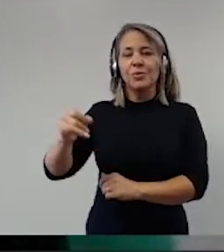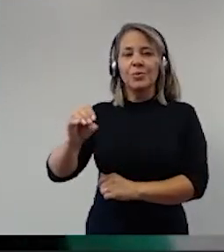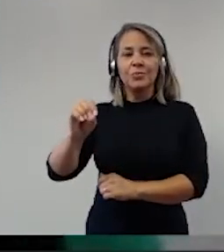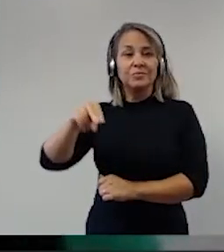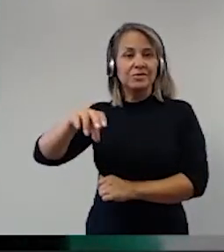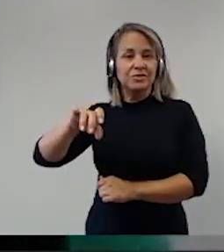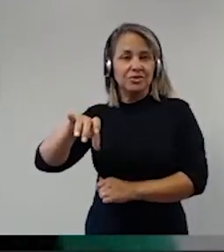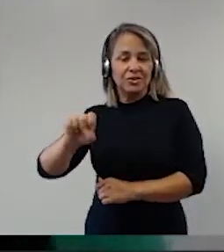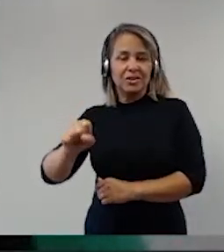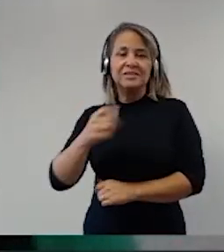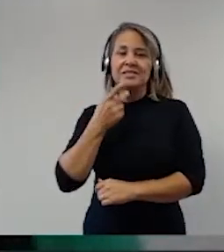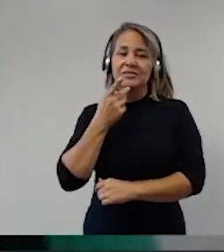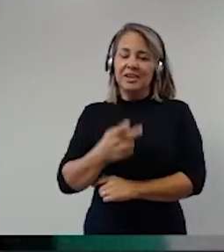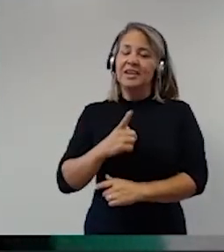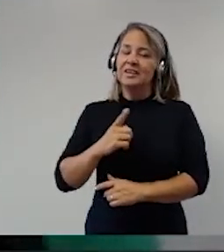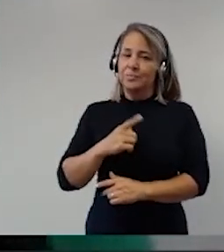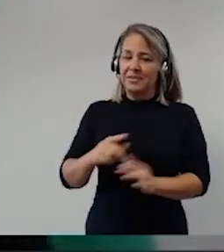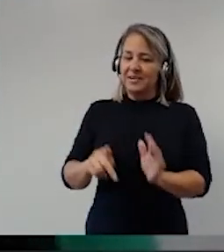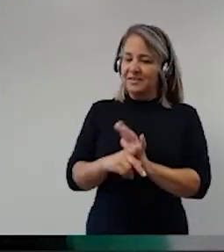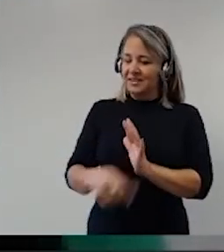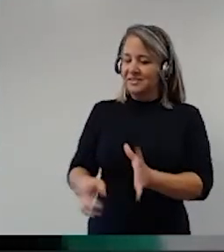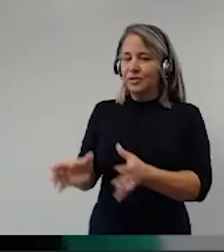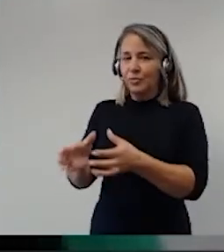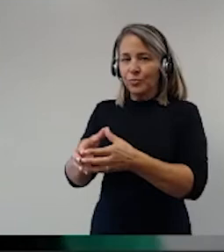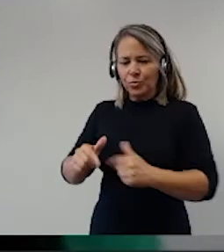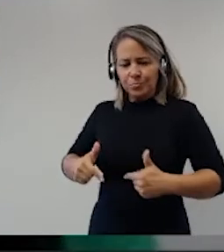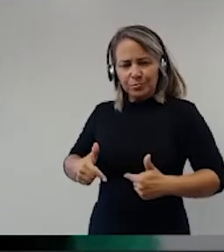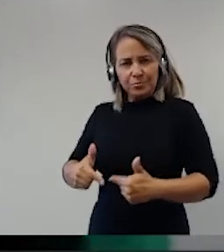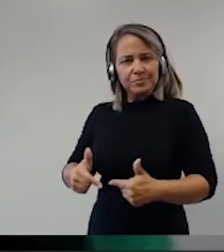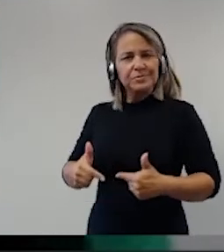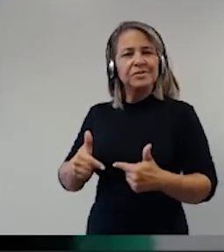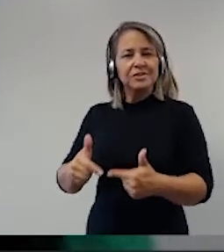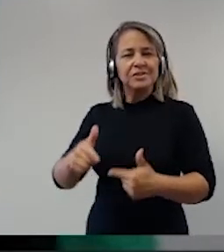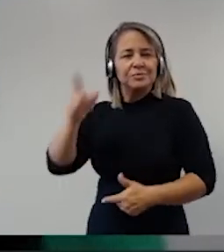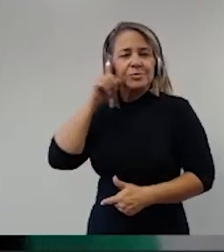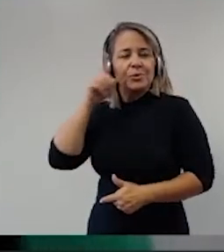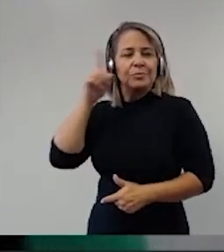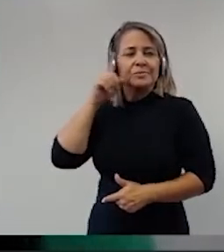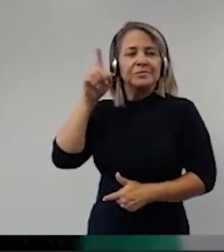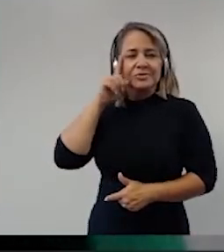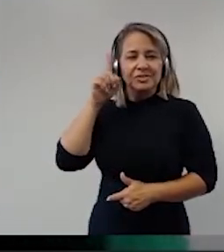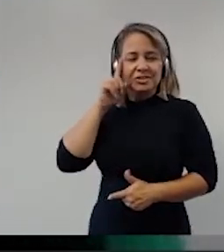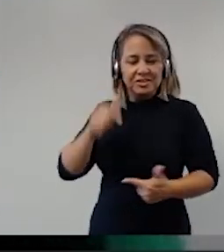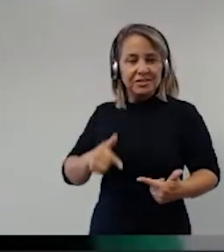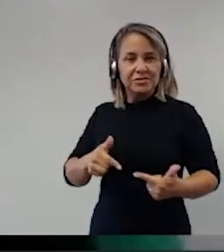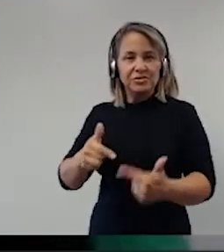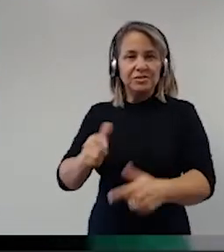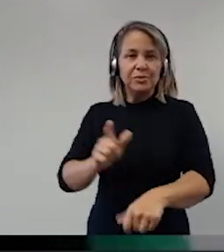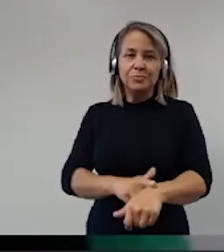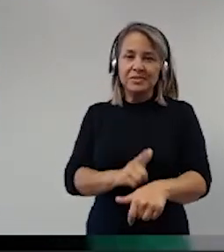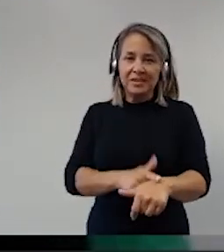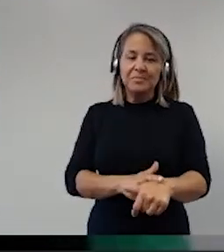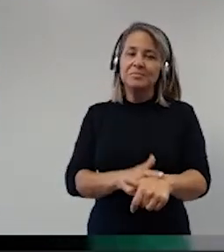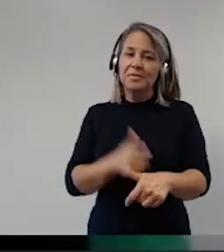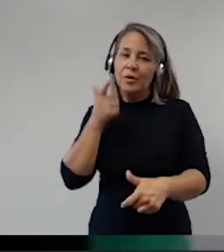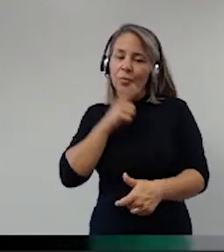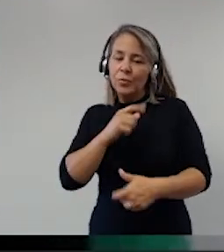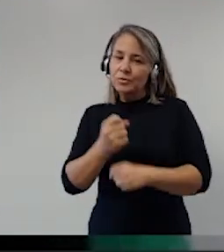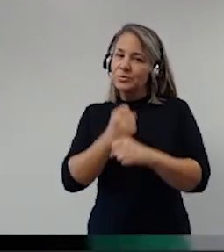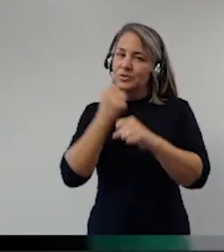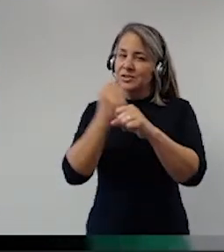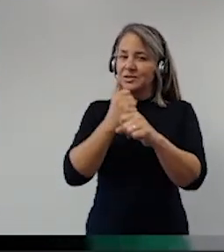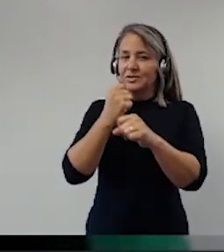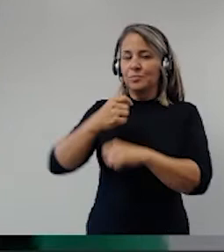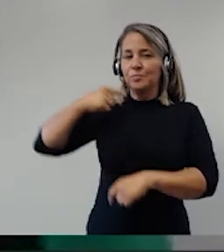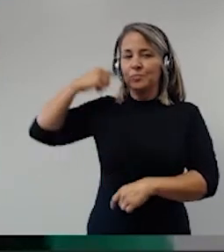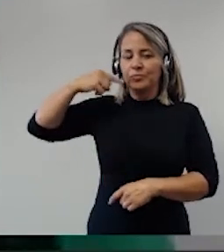faço parte de um grupo de colegas aguerridos que todos os dias dedicam o seu tempo para uma construção de uma